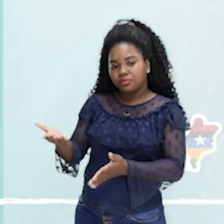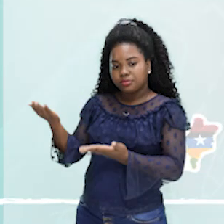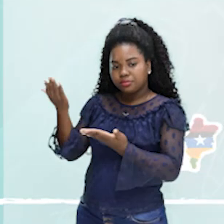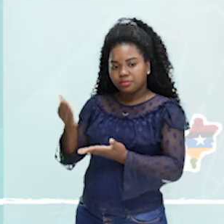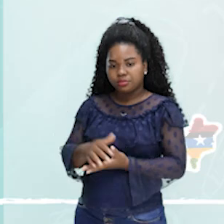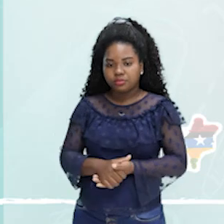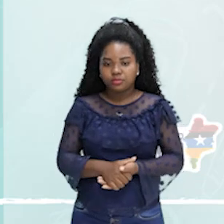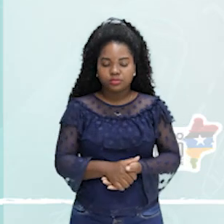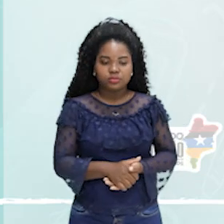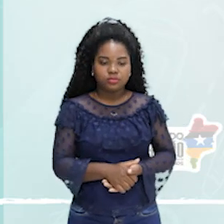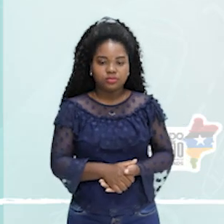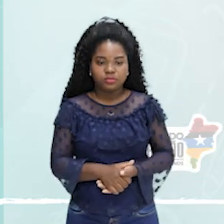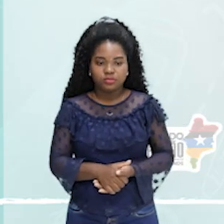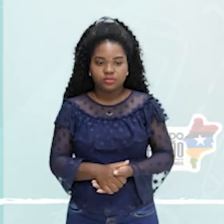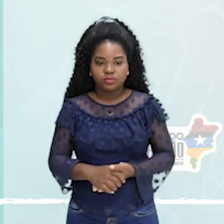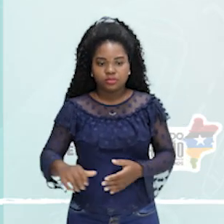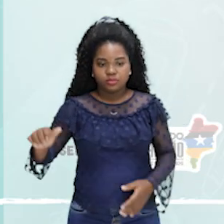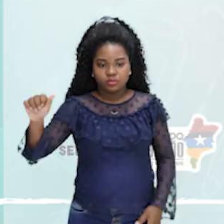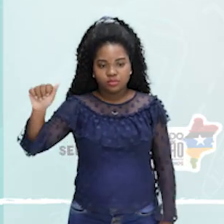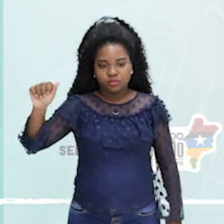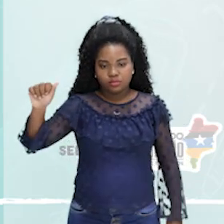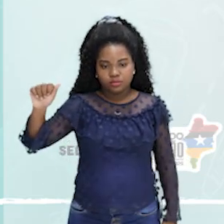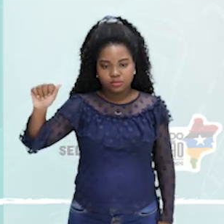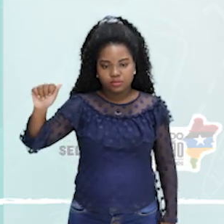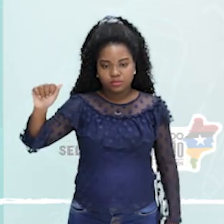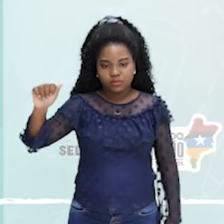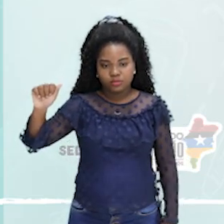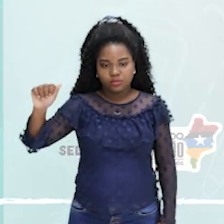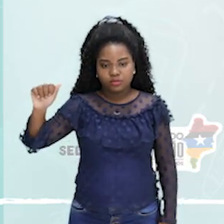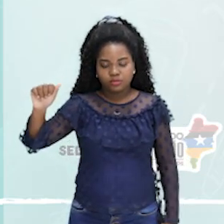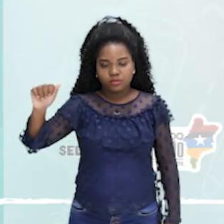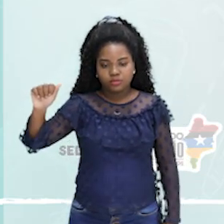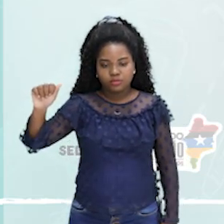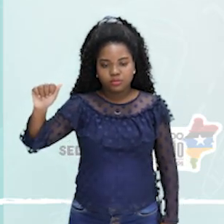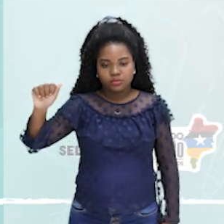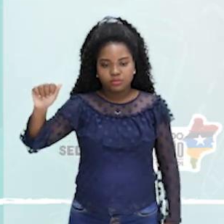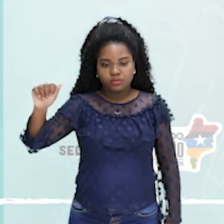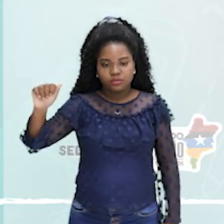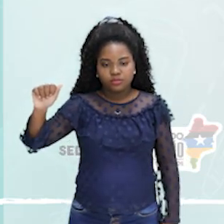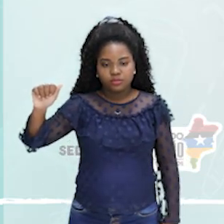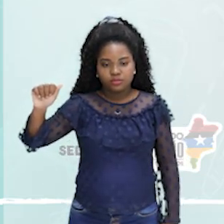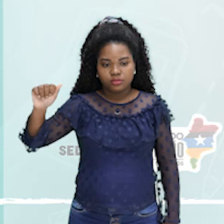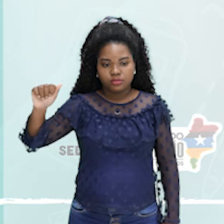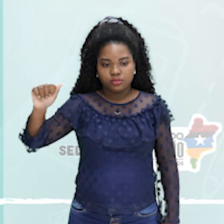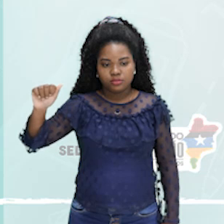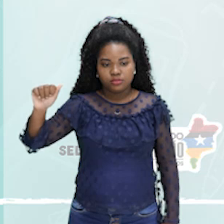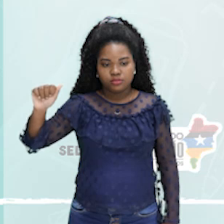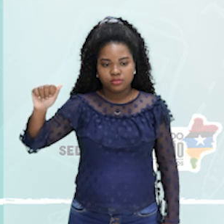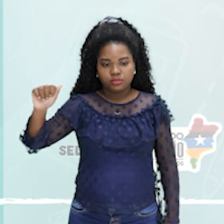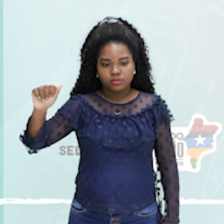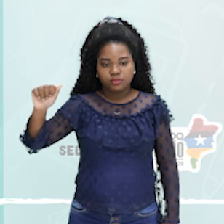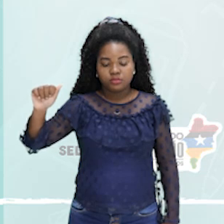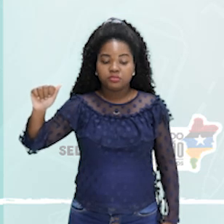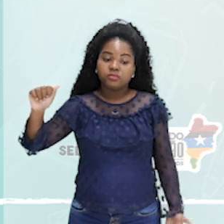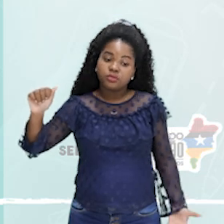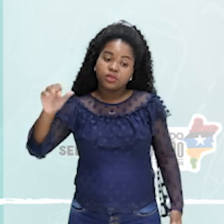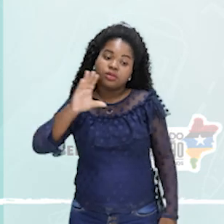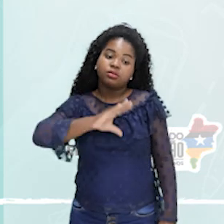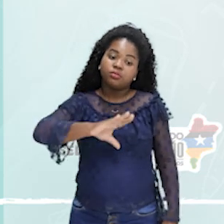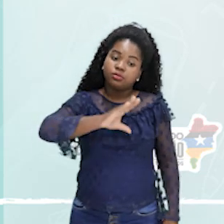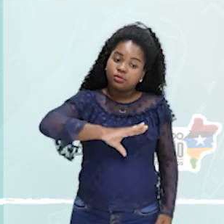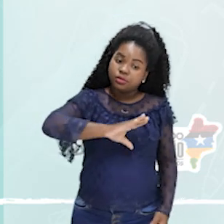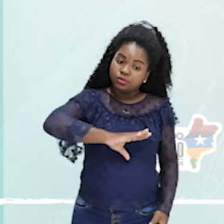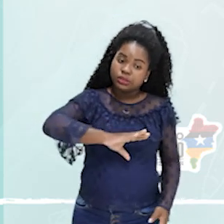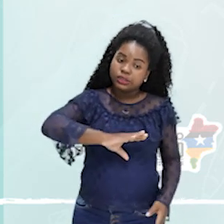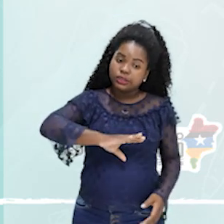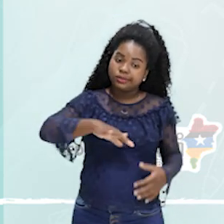cartoon, decorre principalmente da semelhança entre a língua de origem e a língua local. Bom, tá em português, né? Então,